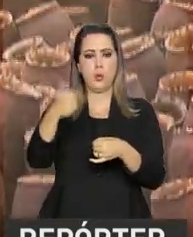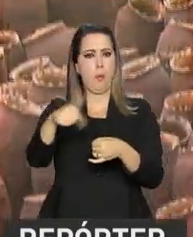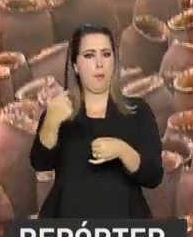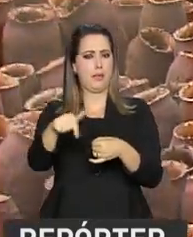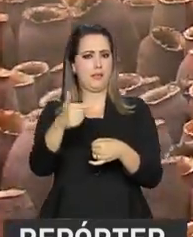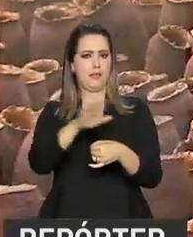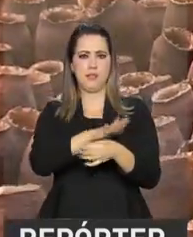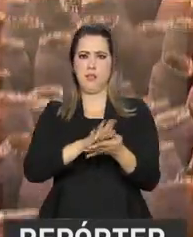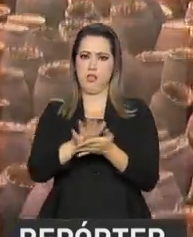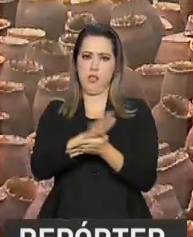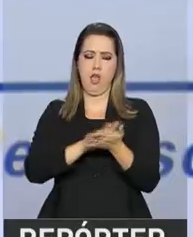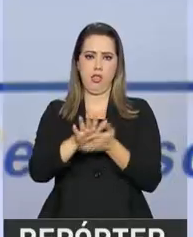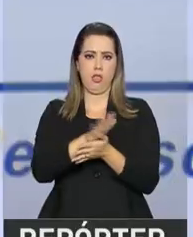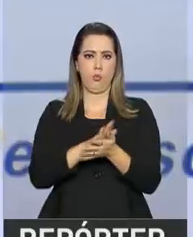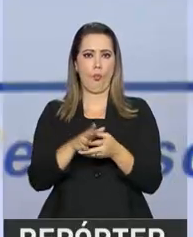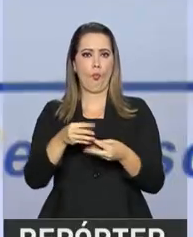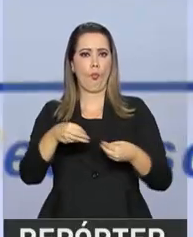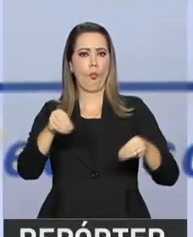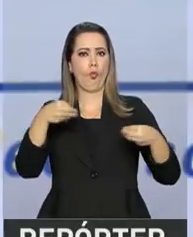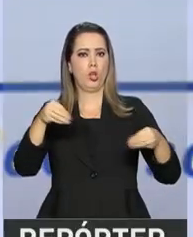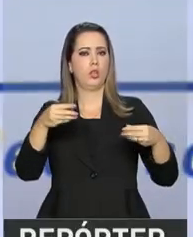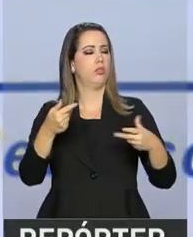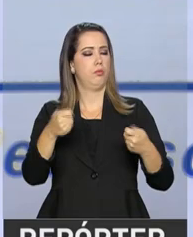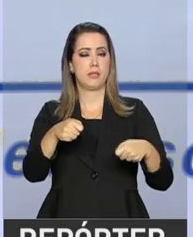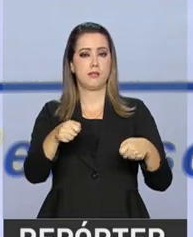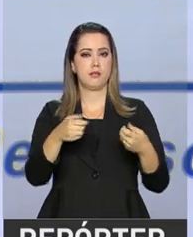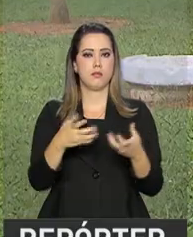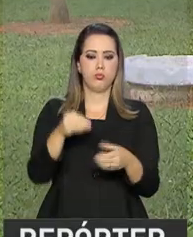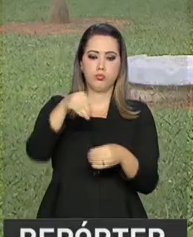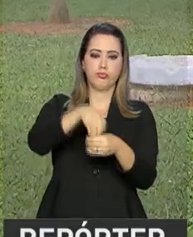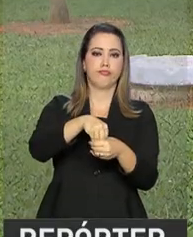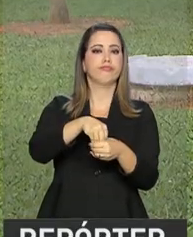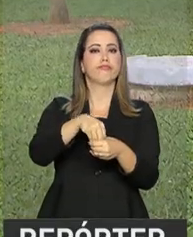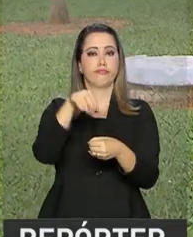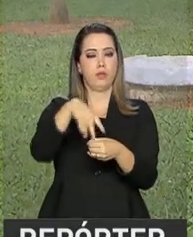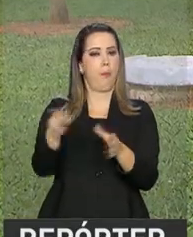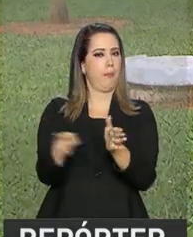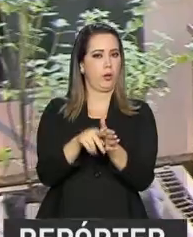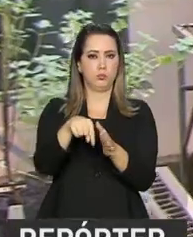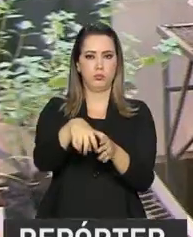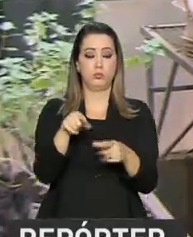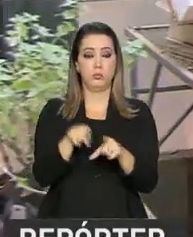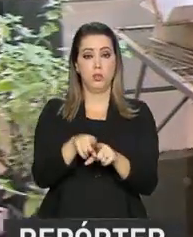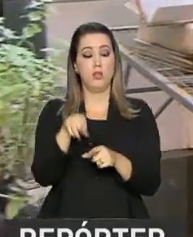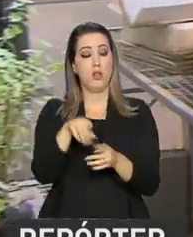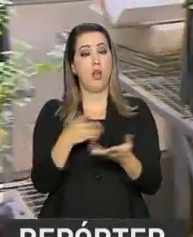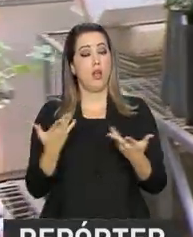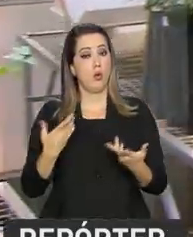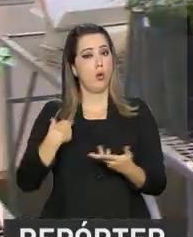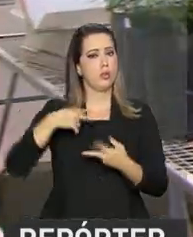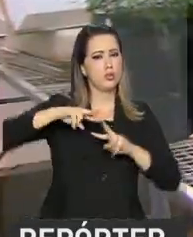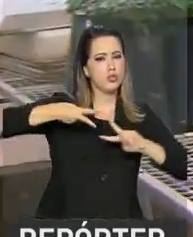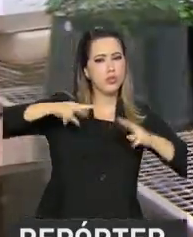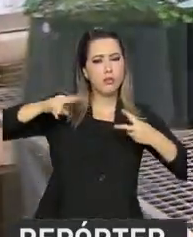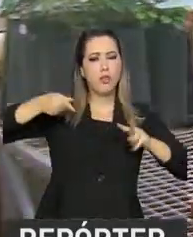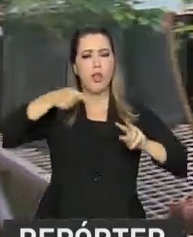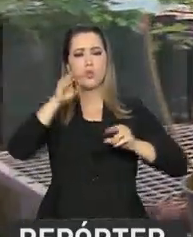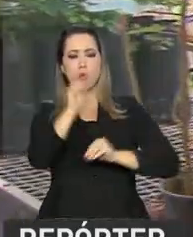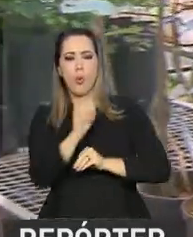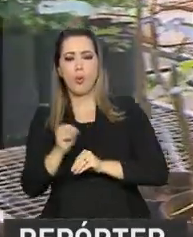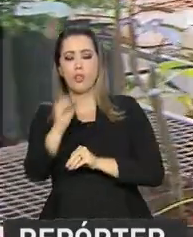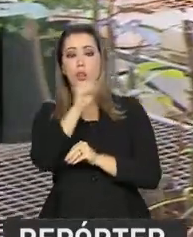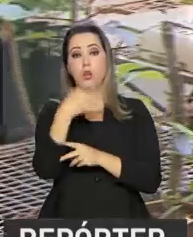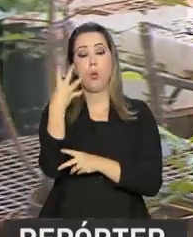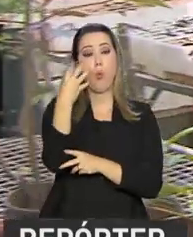de utilizar plástico a embrapa recursos genéticos e biotecnologia investe há mais de 40 anos